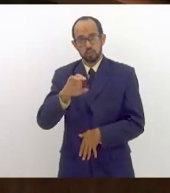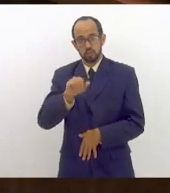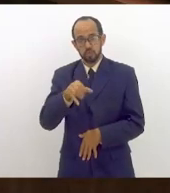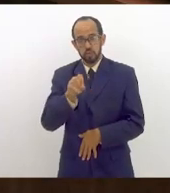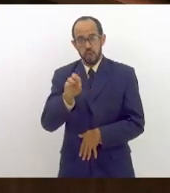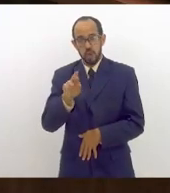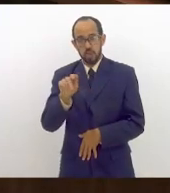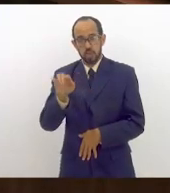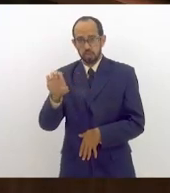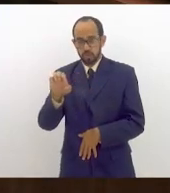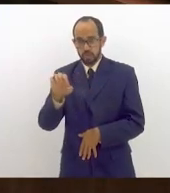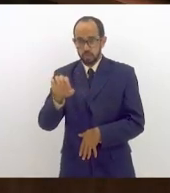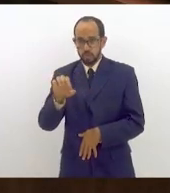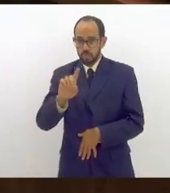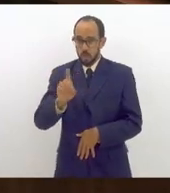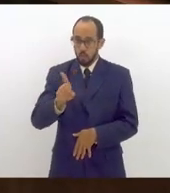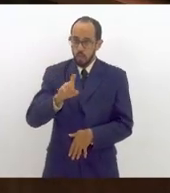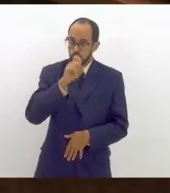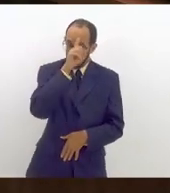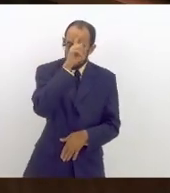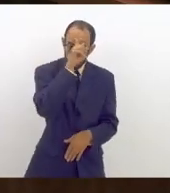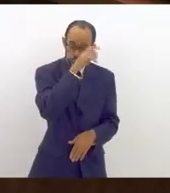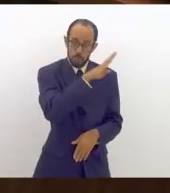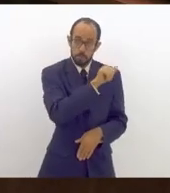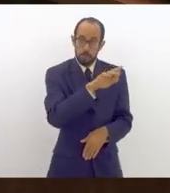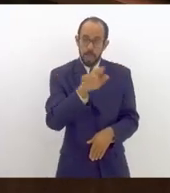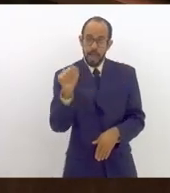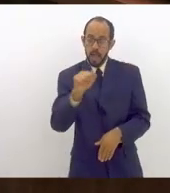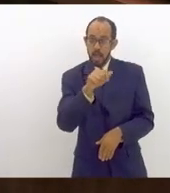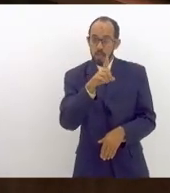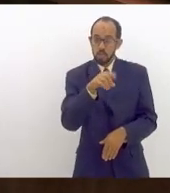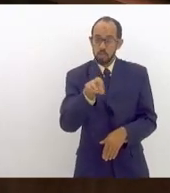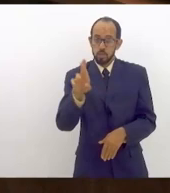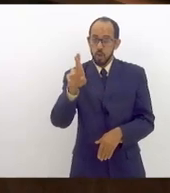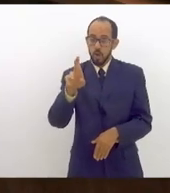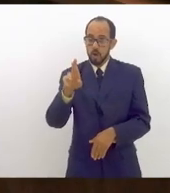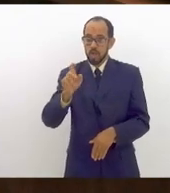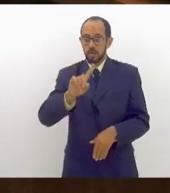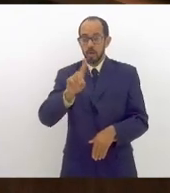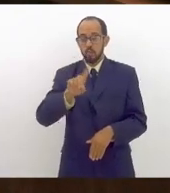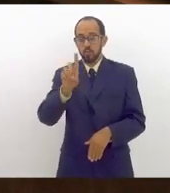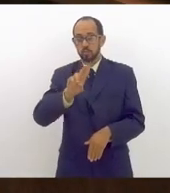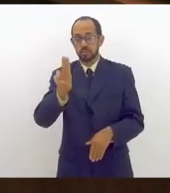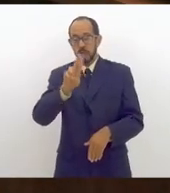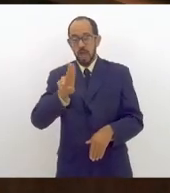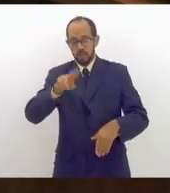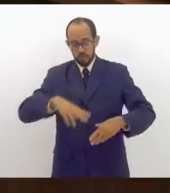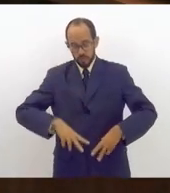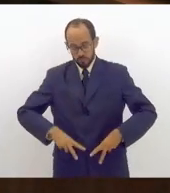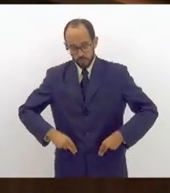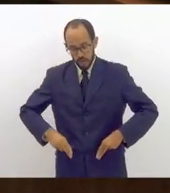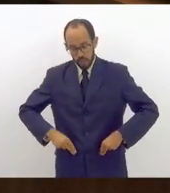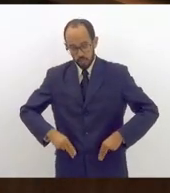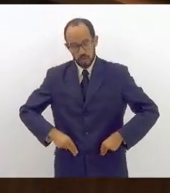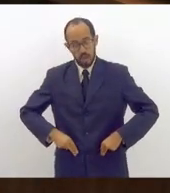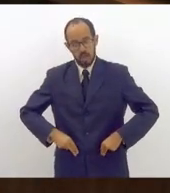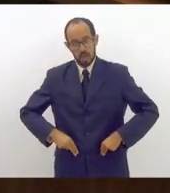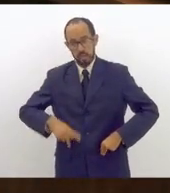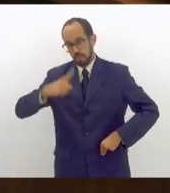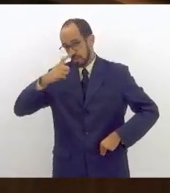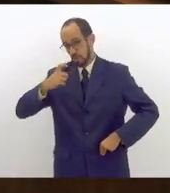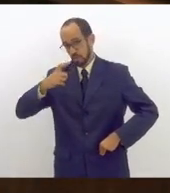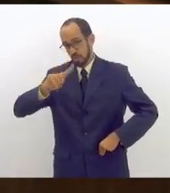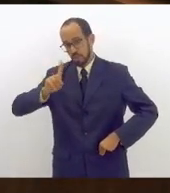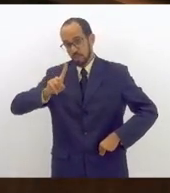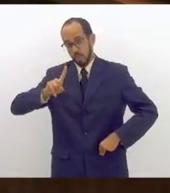diz que ele veio do Lourenço Jorge. O garoto não usava fralda descartável, usava pijama e